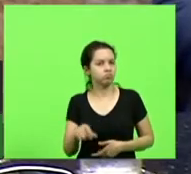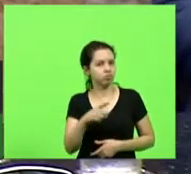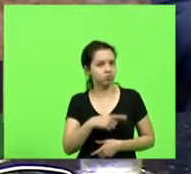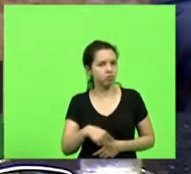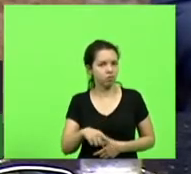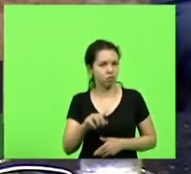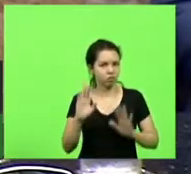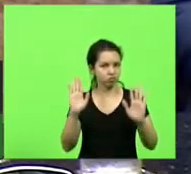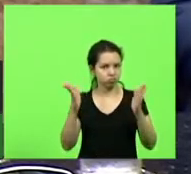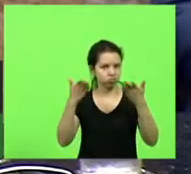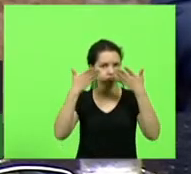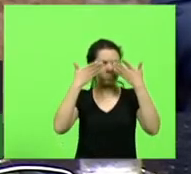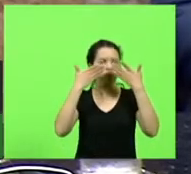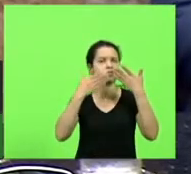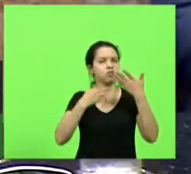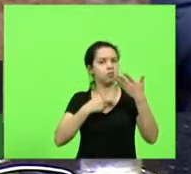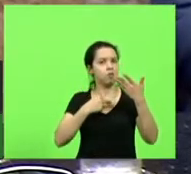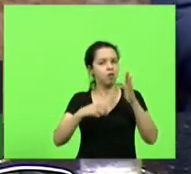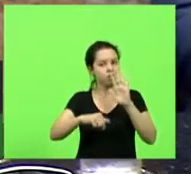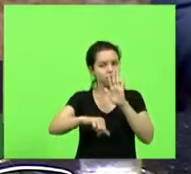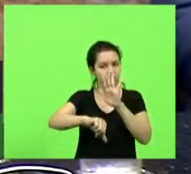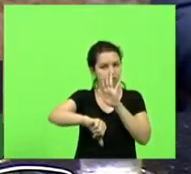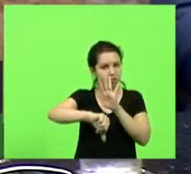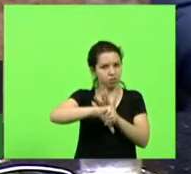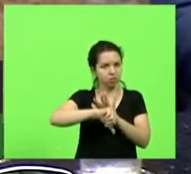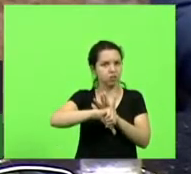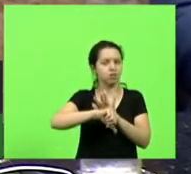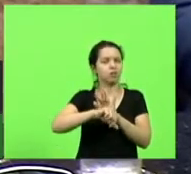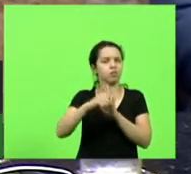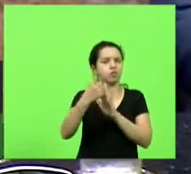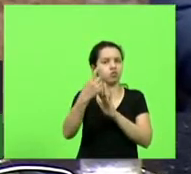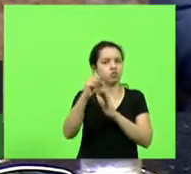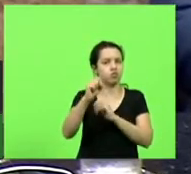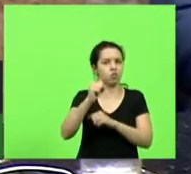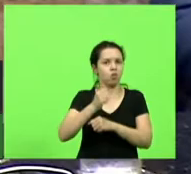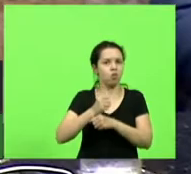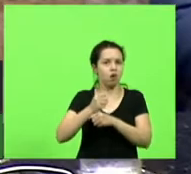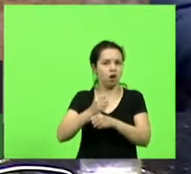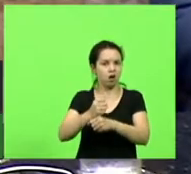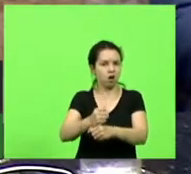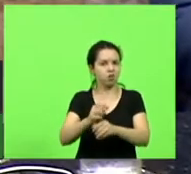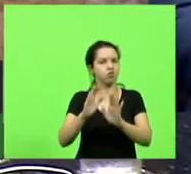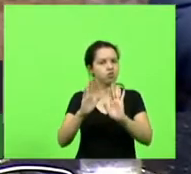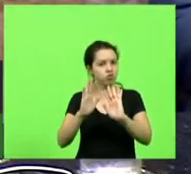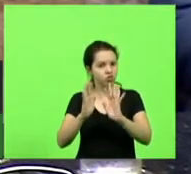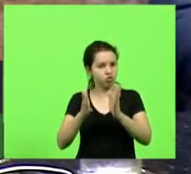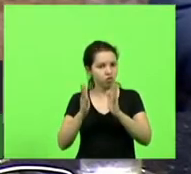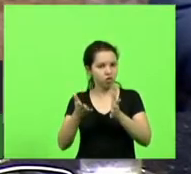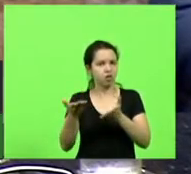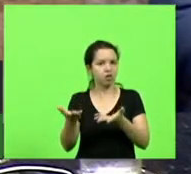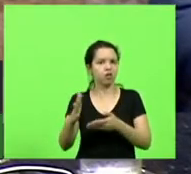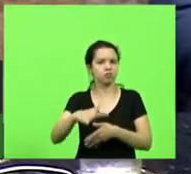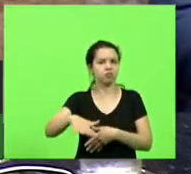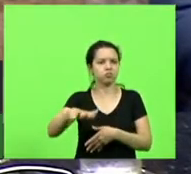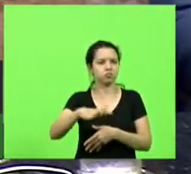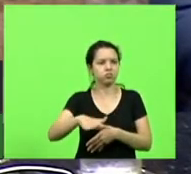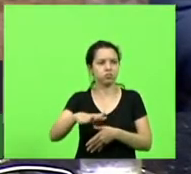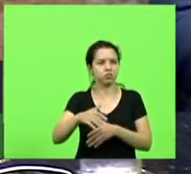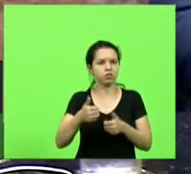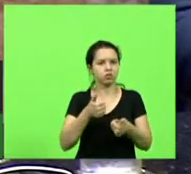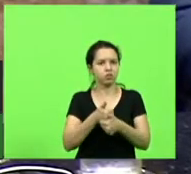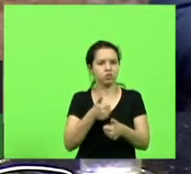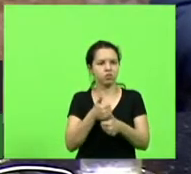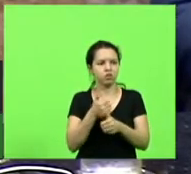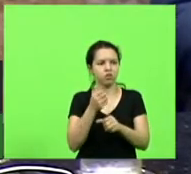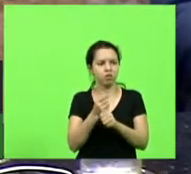olhos para um crime que acontece há 18 anos e o Tribunal de Contas mandou resolver.